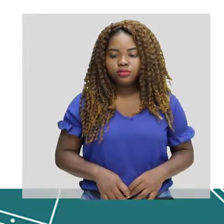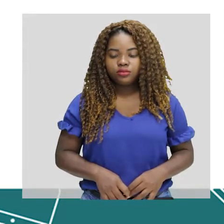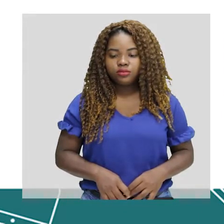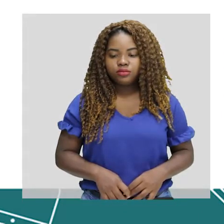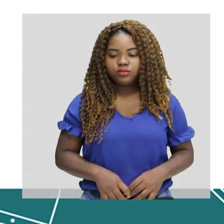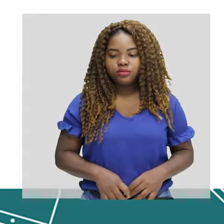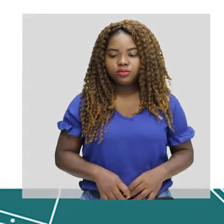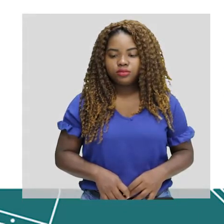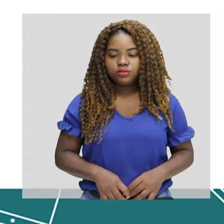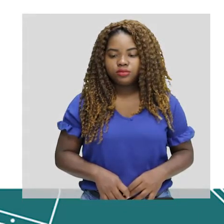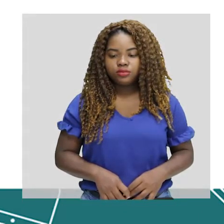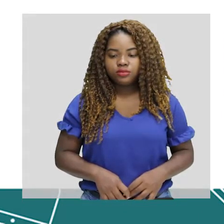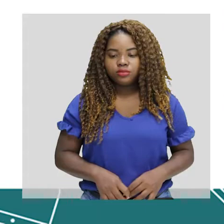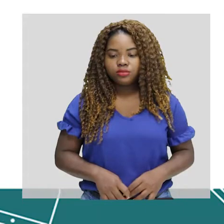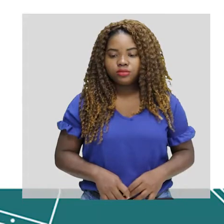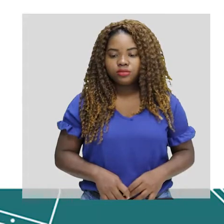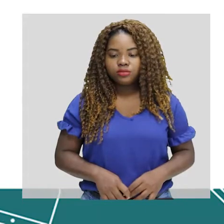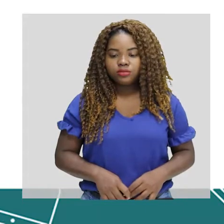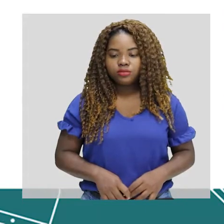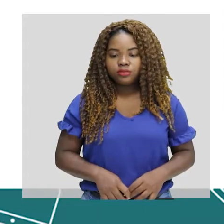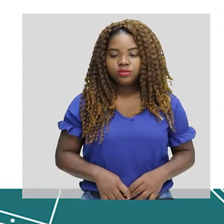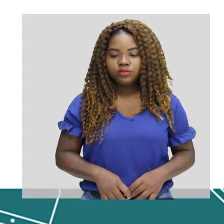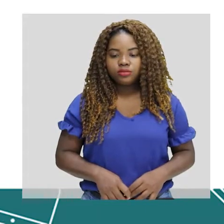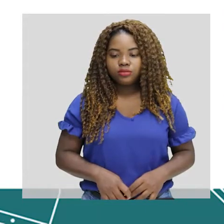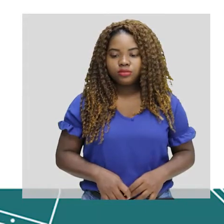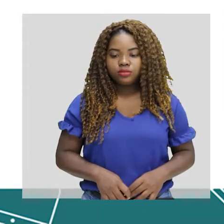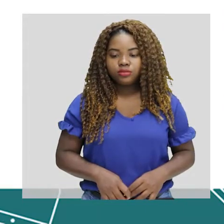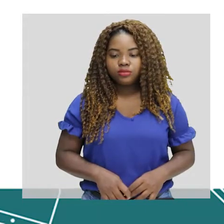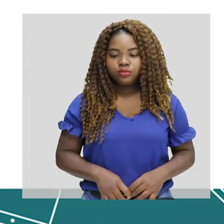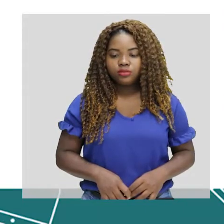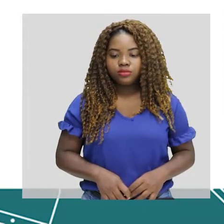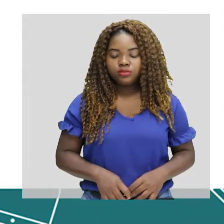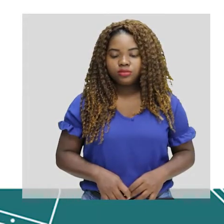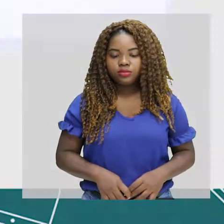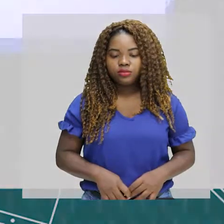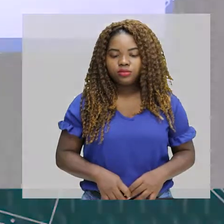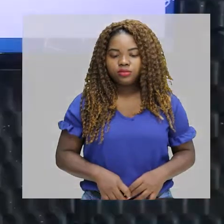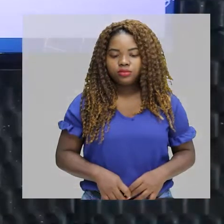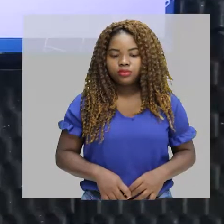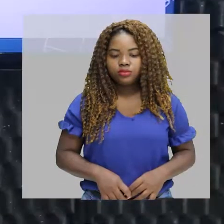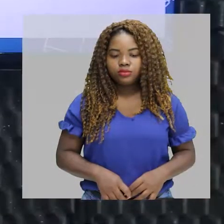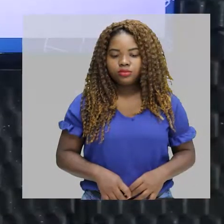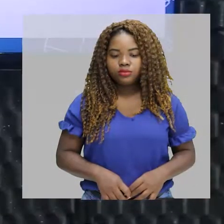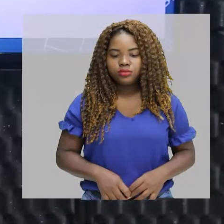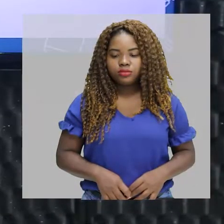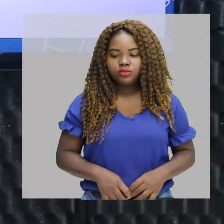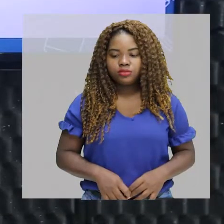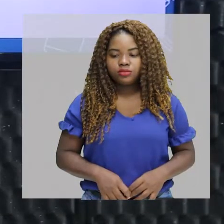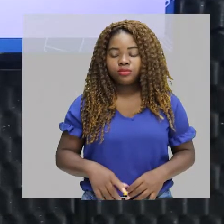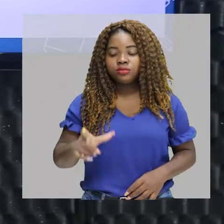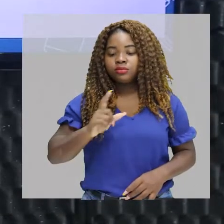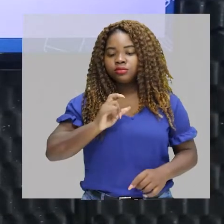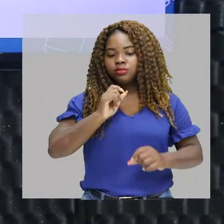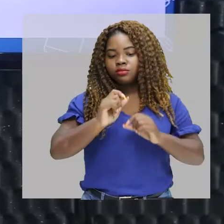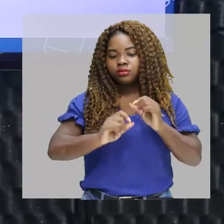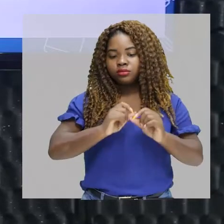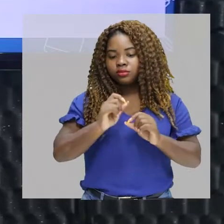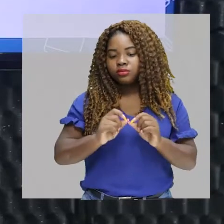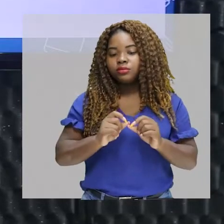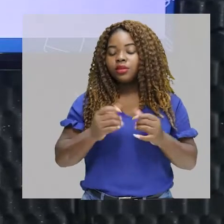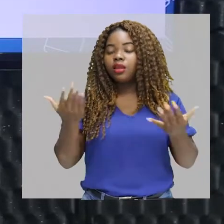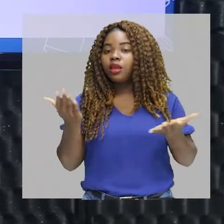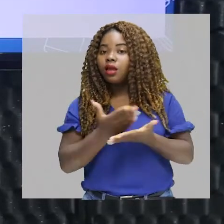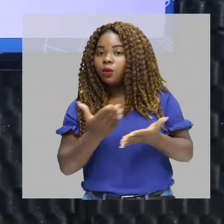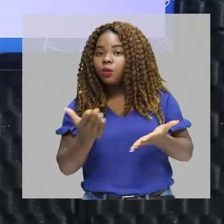de átomos de platina, certo? Olha só, nós temos aqui, turminha,